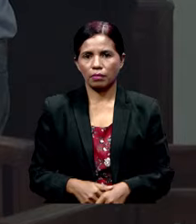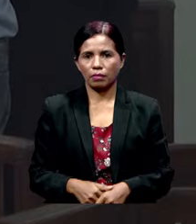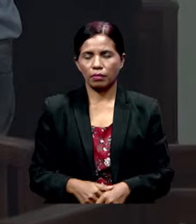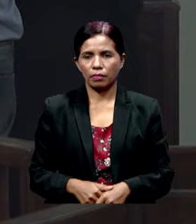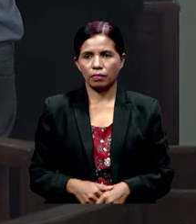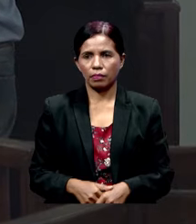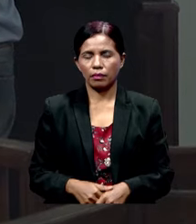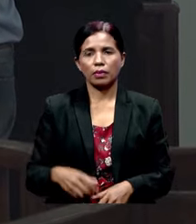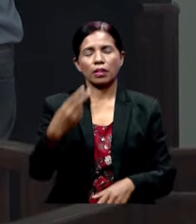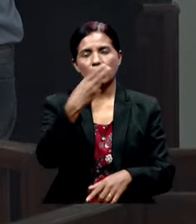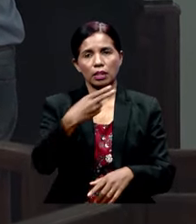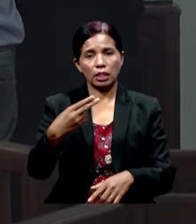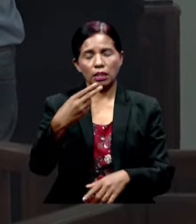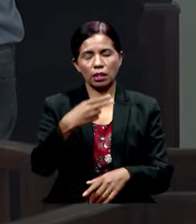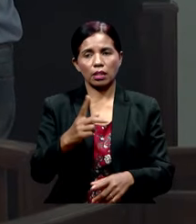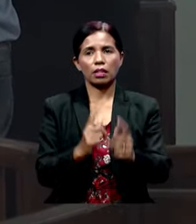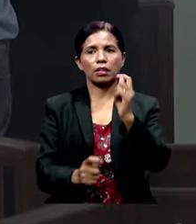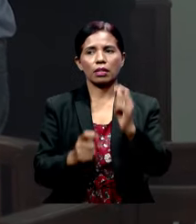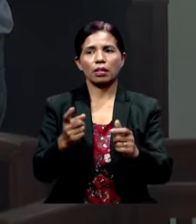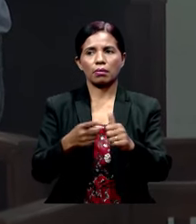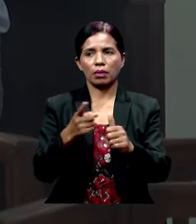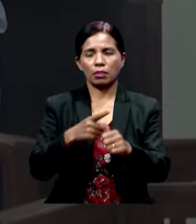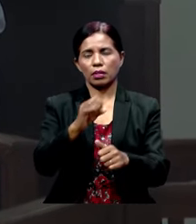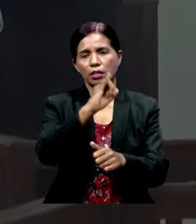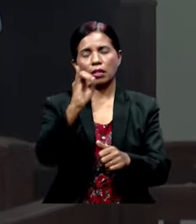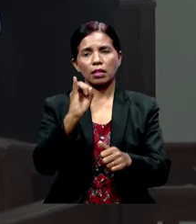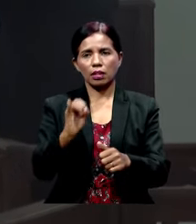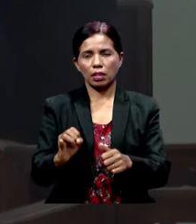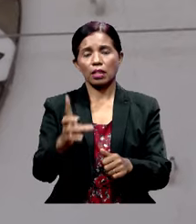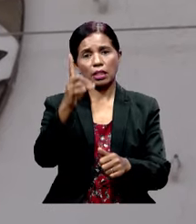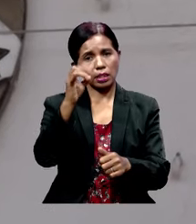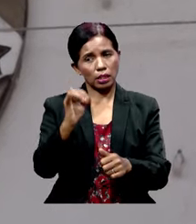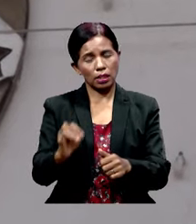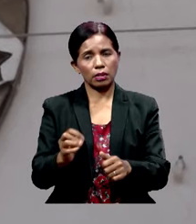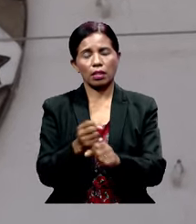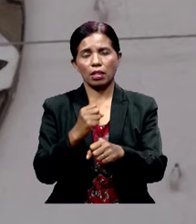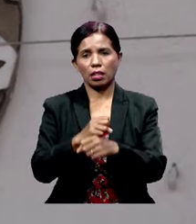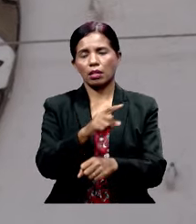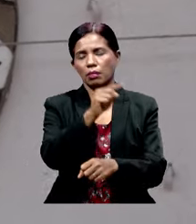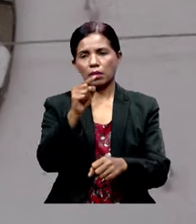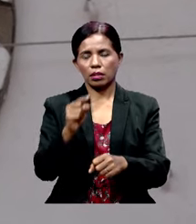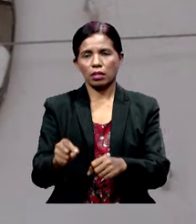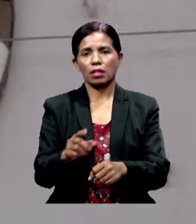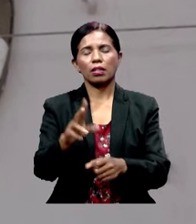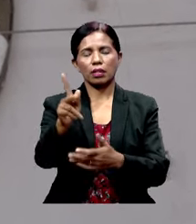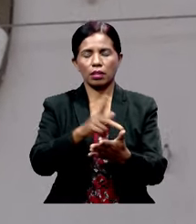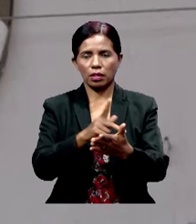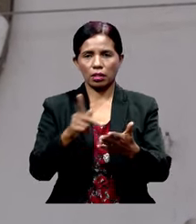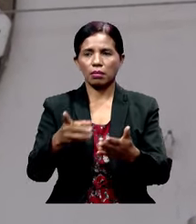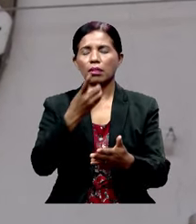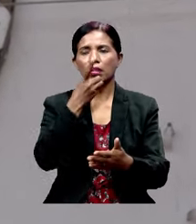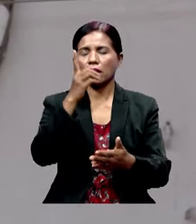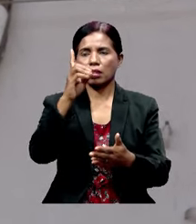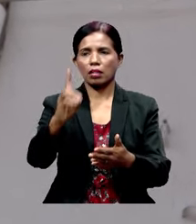E a quinta, né, Tribunal Judicial Primeira Instância de Li, halou o julgamento do processo civil, crime e ação declarativa